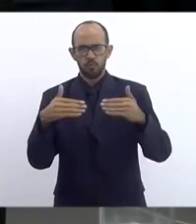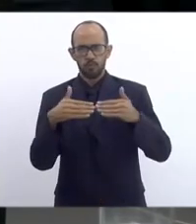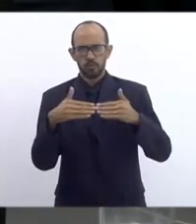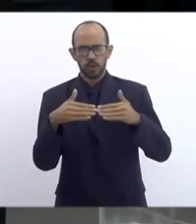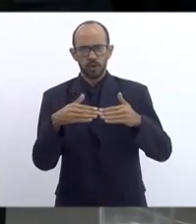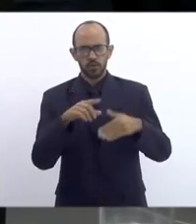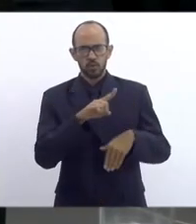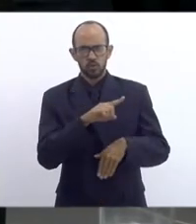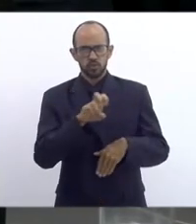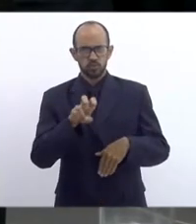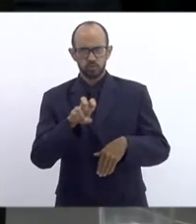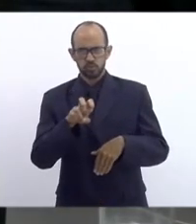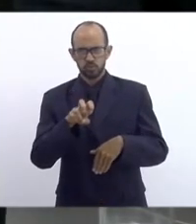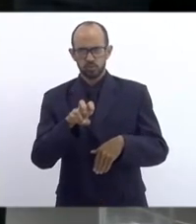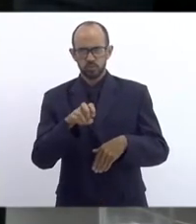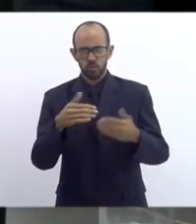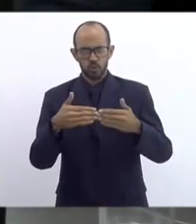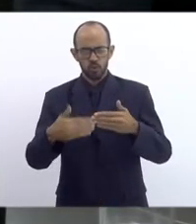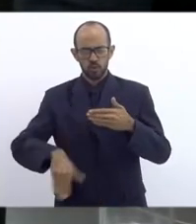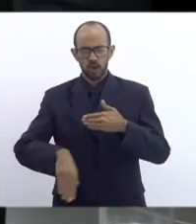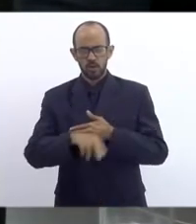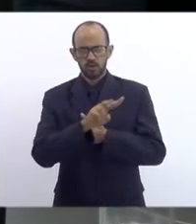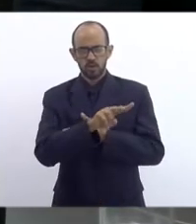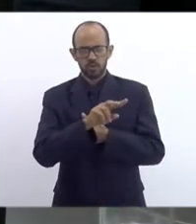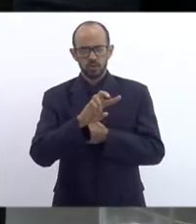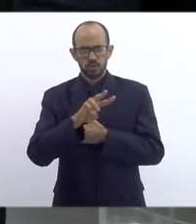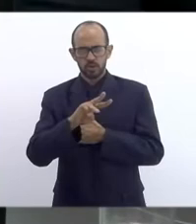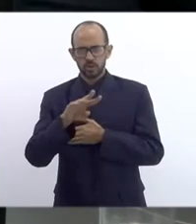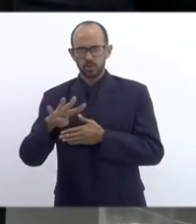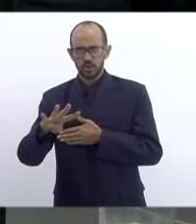5, contrário às emendas 2, 3 e 4.